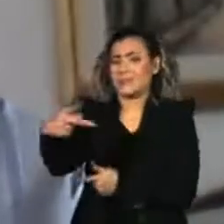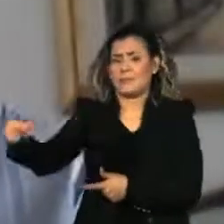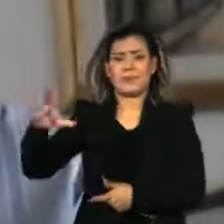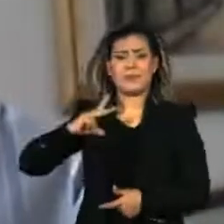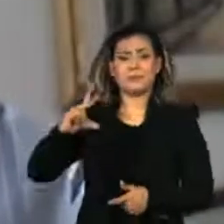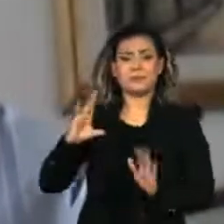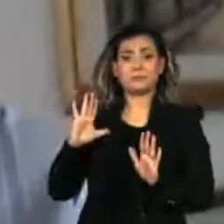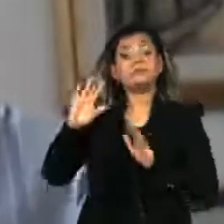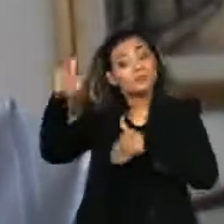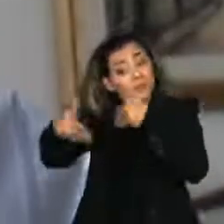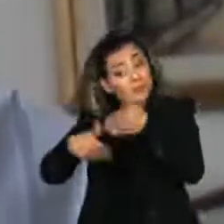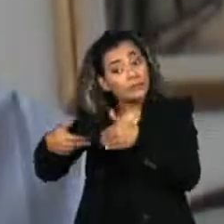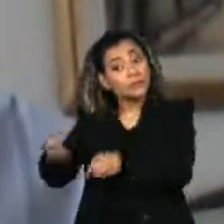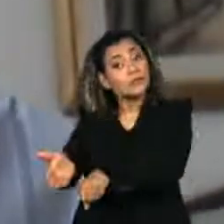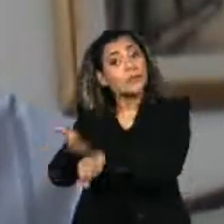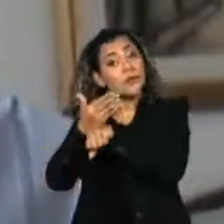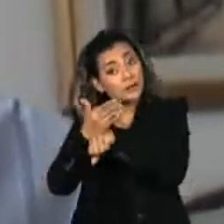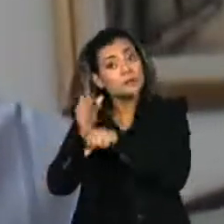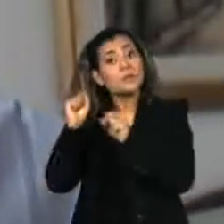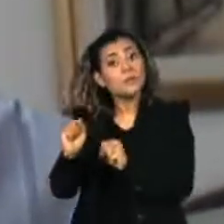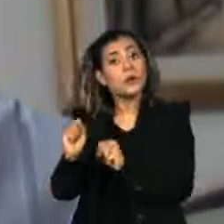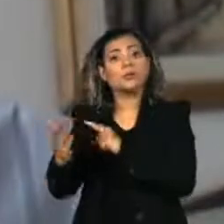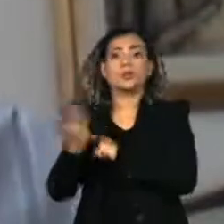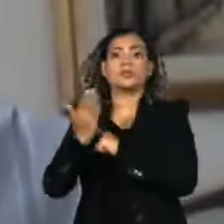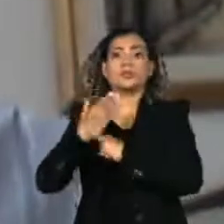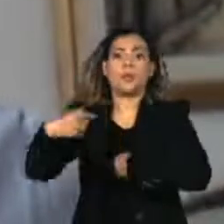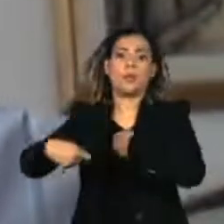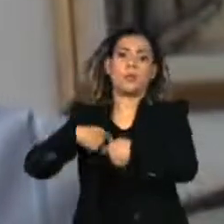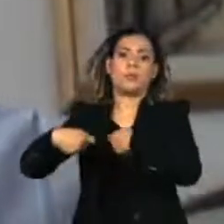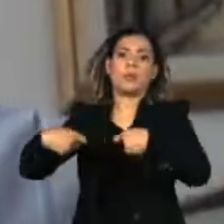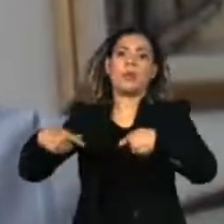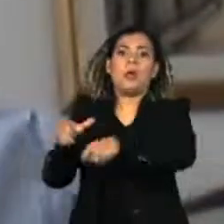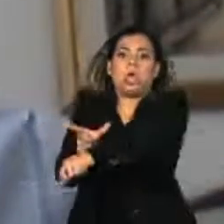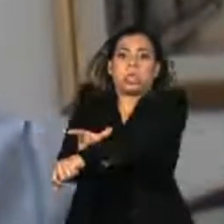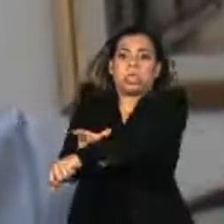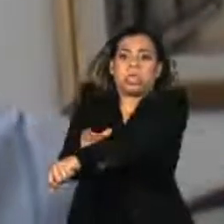tratamento precoce, sim, pode conduzir a uma remissão do quadro.